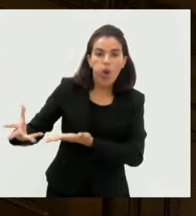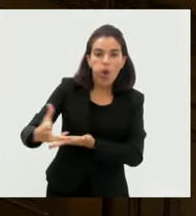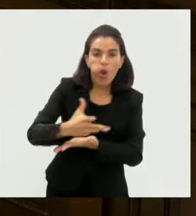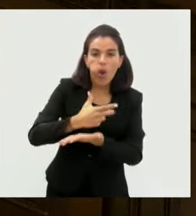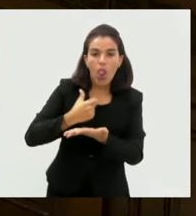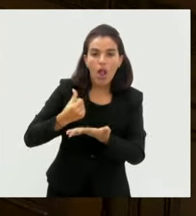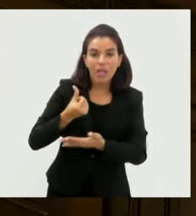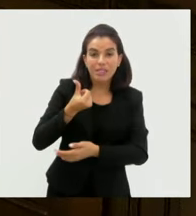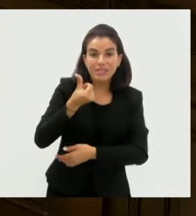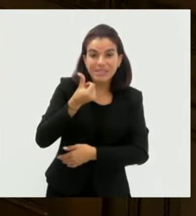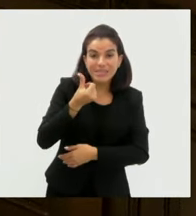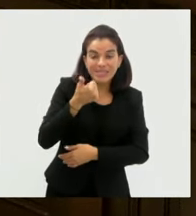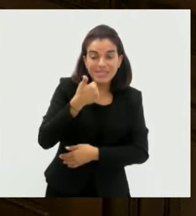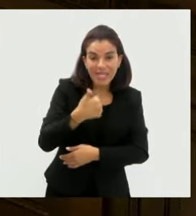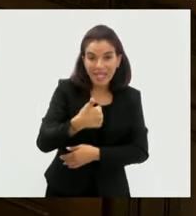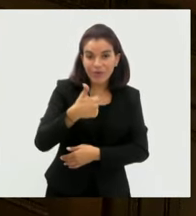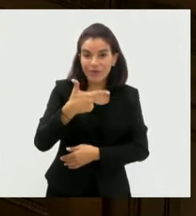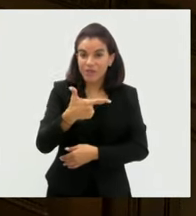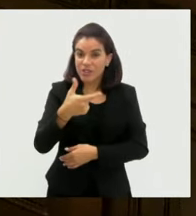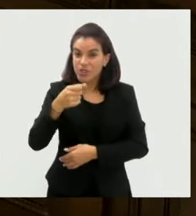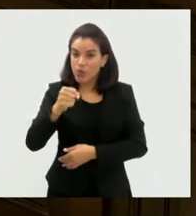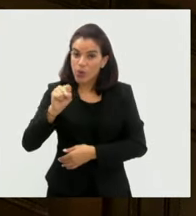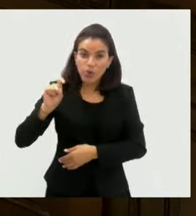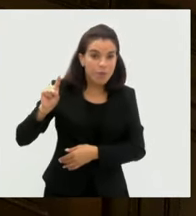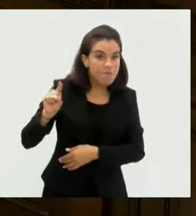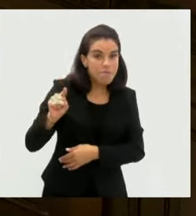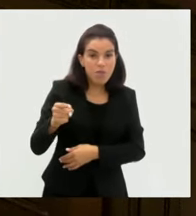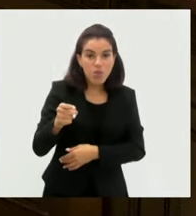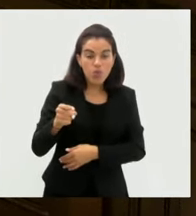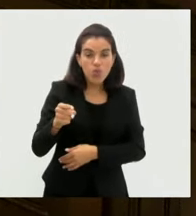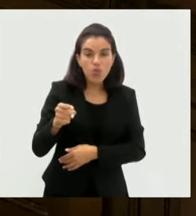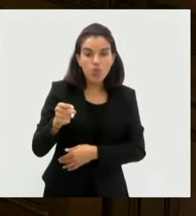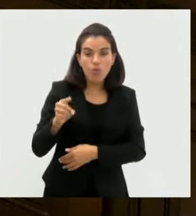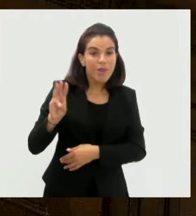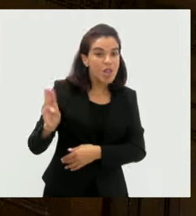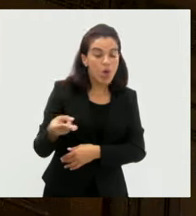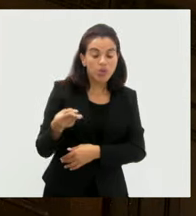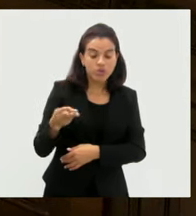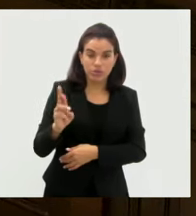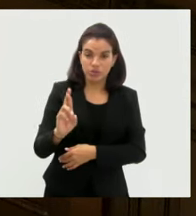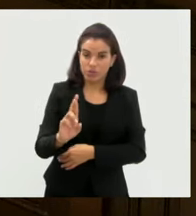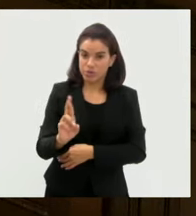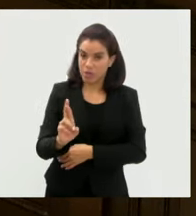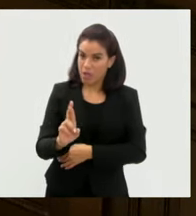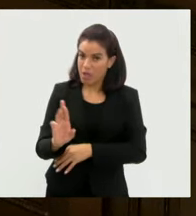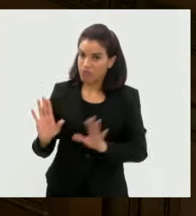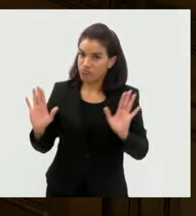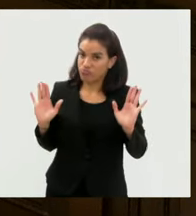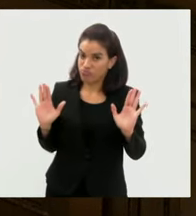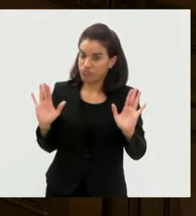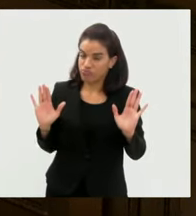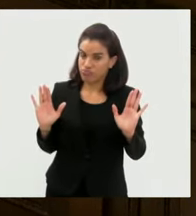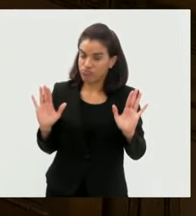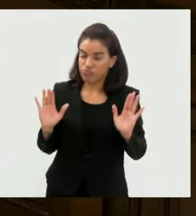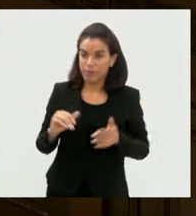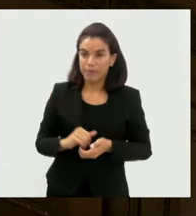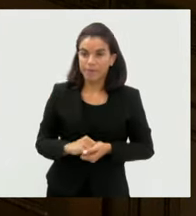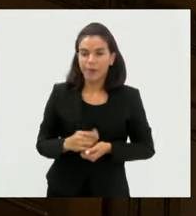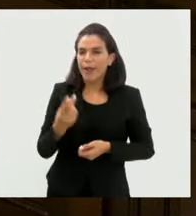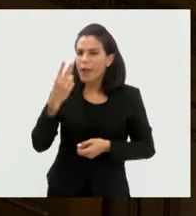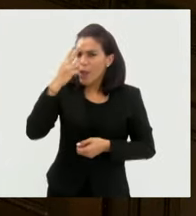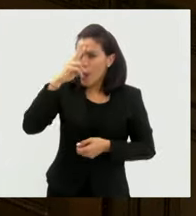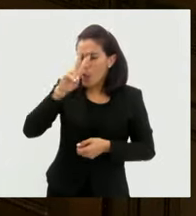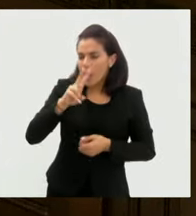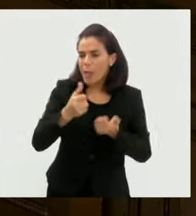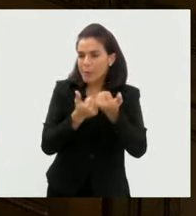milhões de reais sem cobertura contratual. Eu me lembro à época que a sua